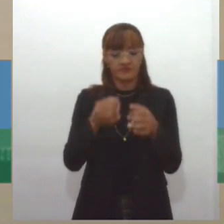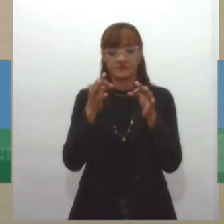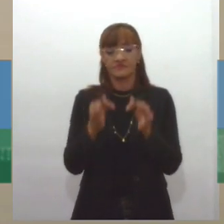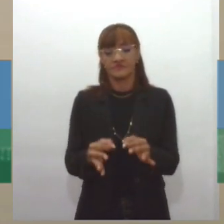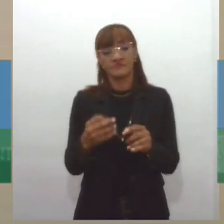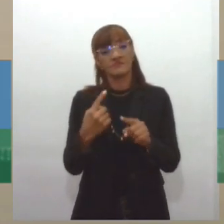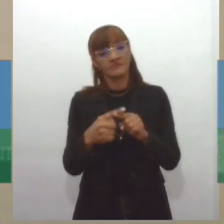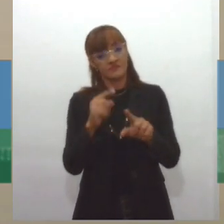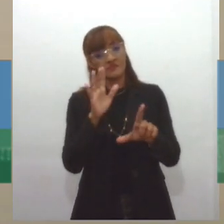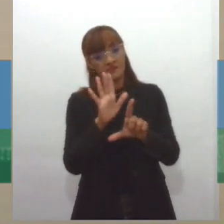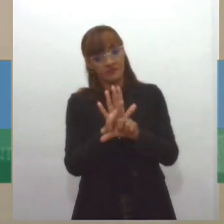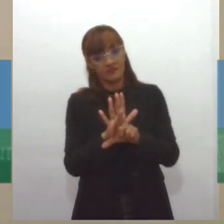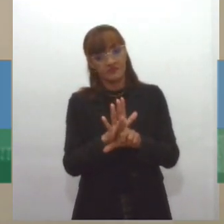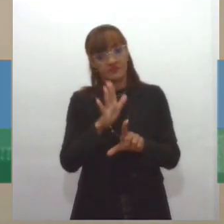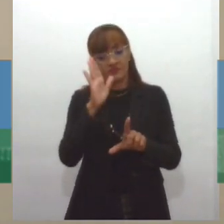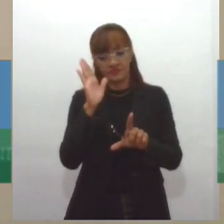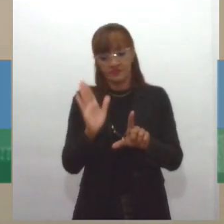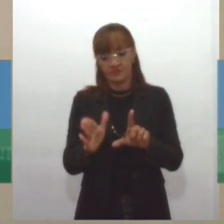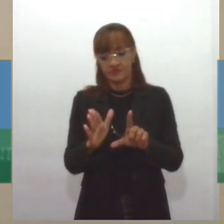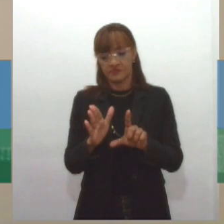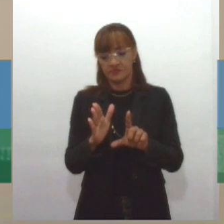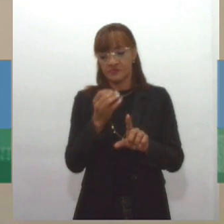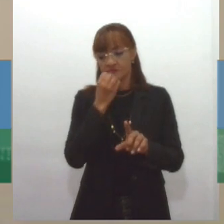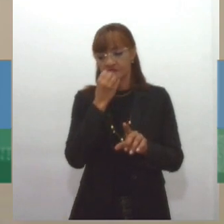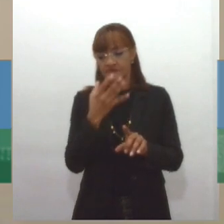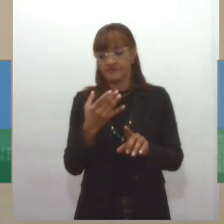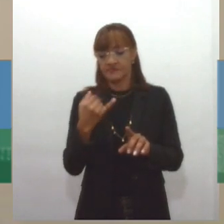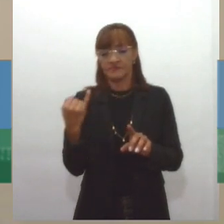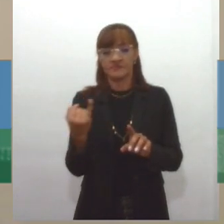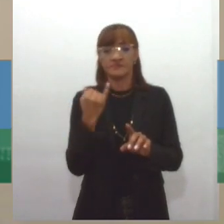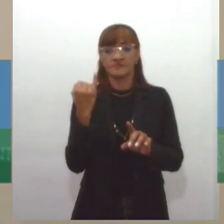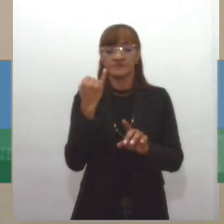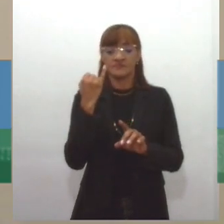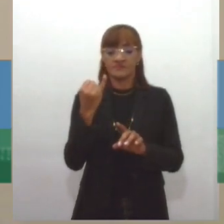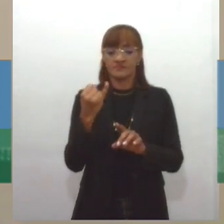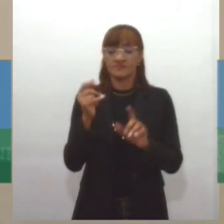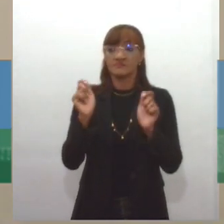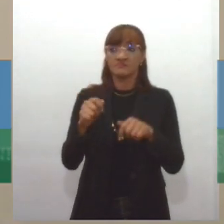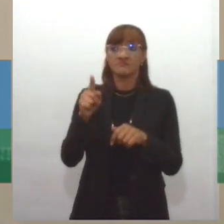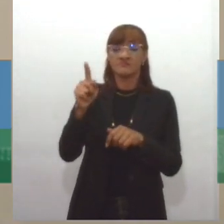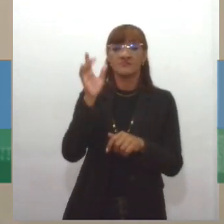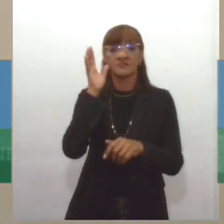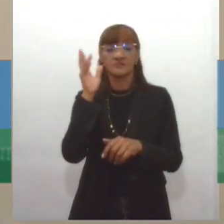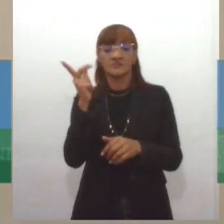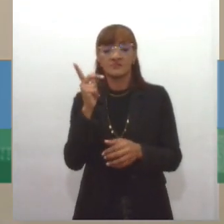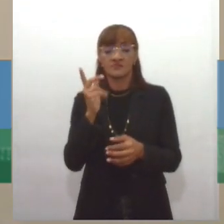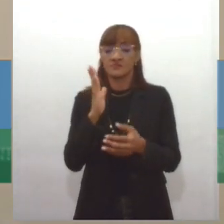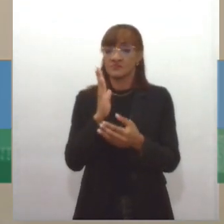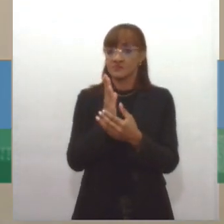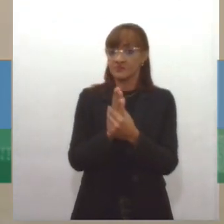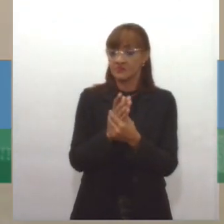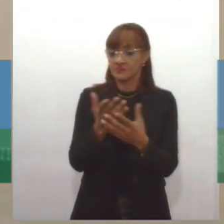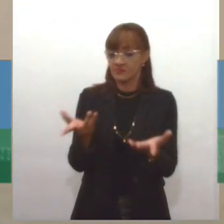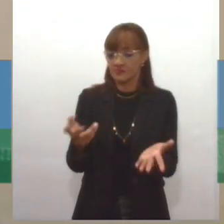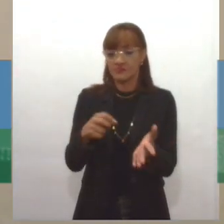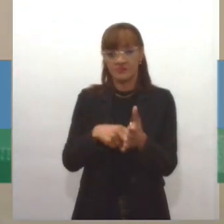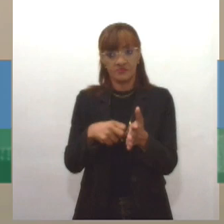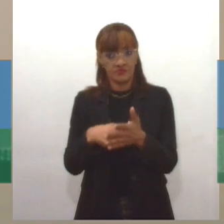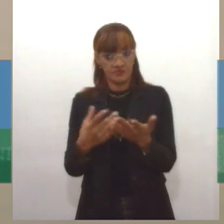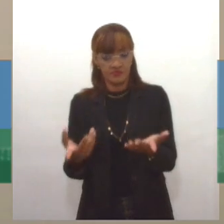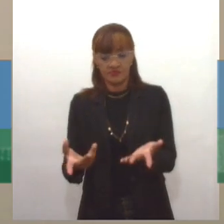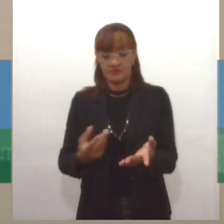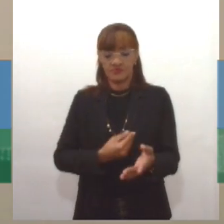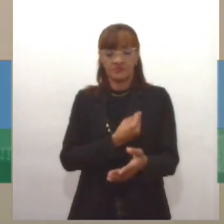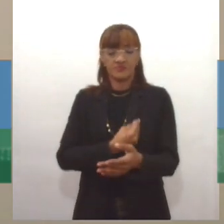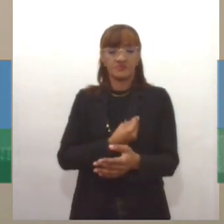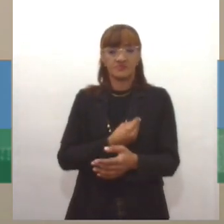grande eficácia que pode levá-los a punições com grandes prejuízos na sua carreira política, enquanto